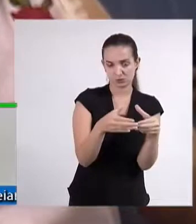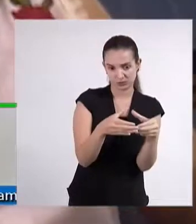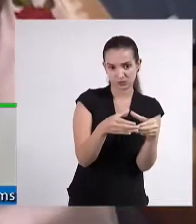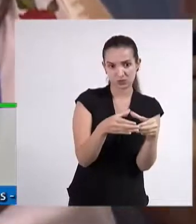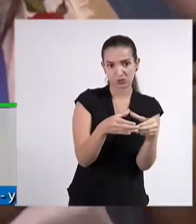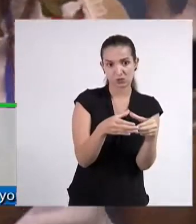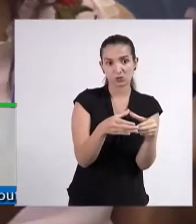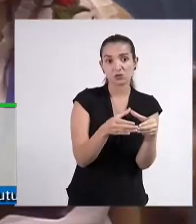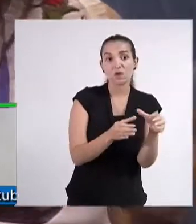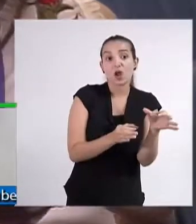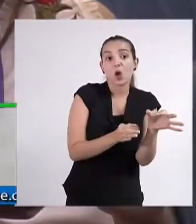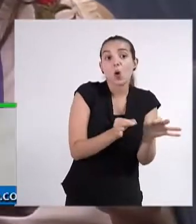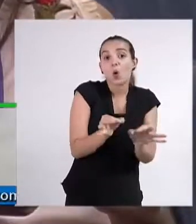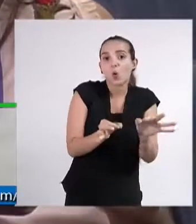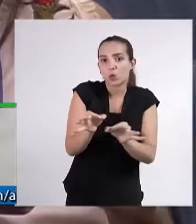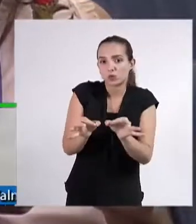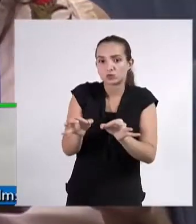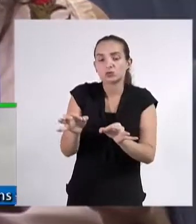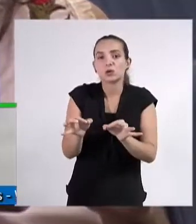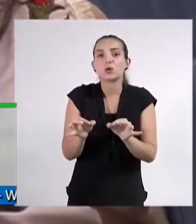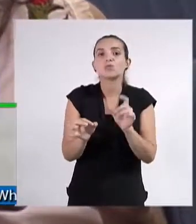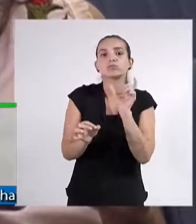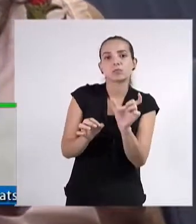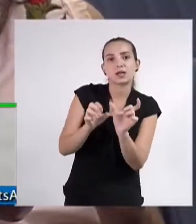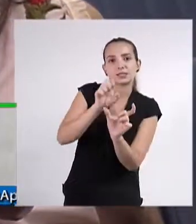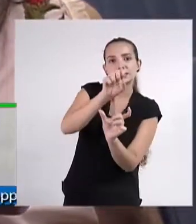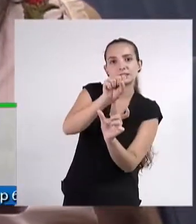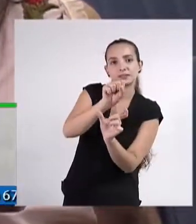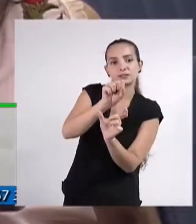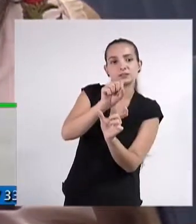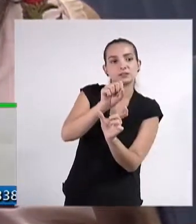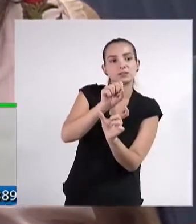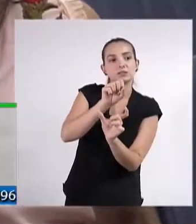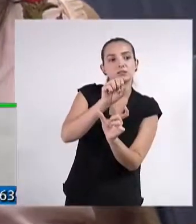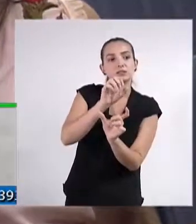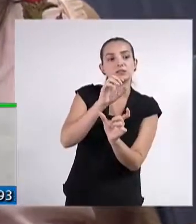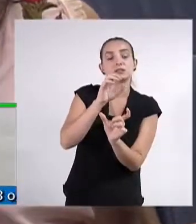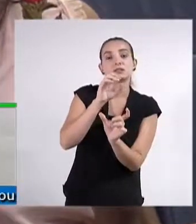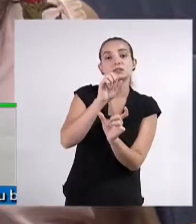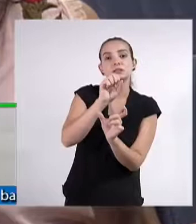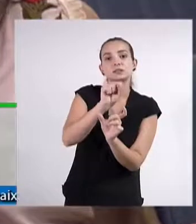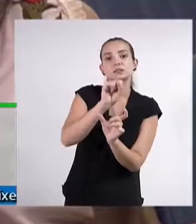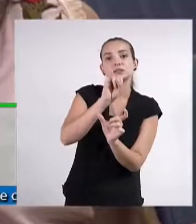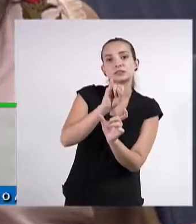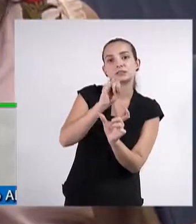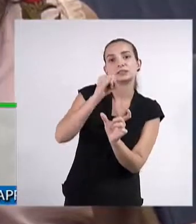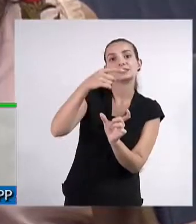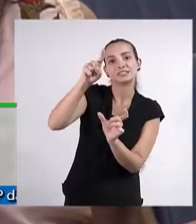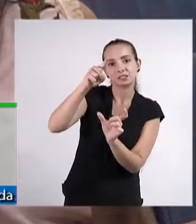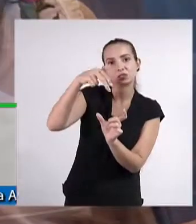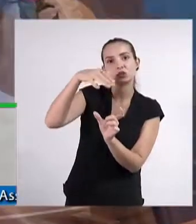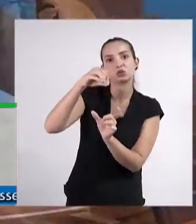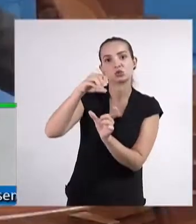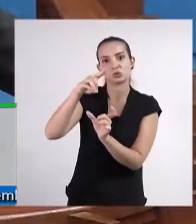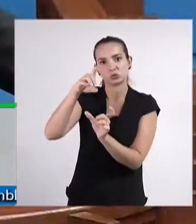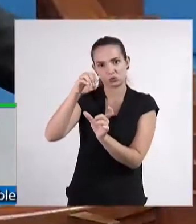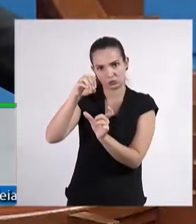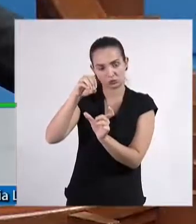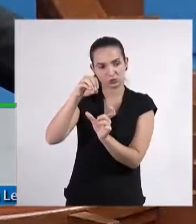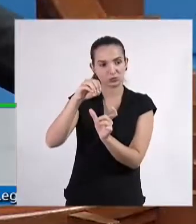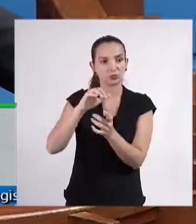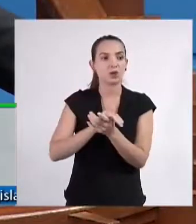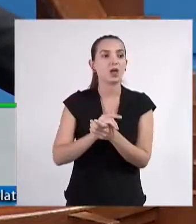organizar este sínodo. O que é um sínodo? É uma assembleia de bispos